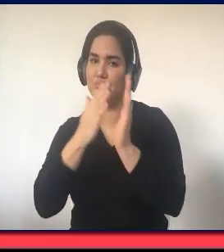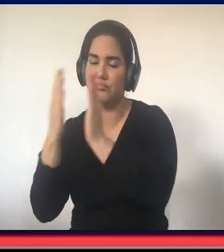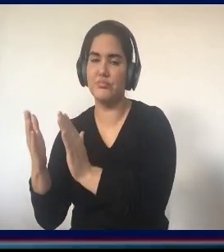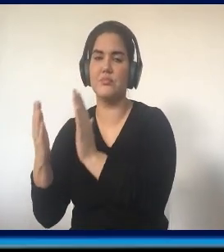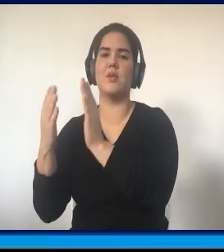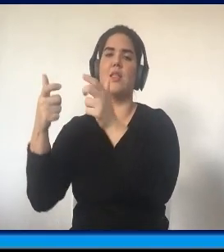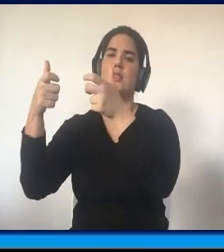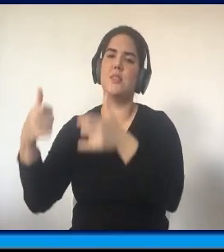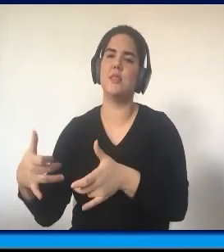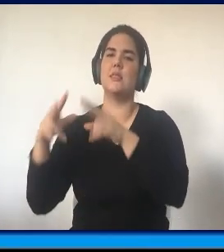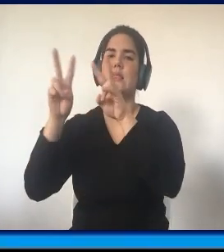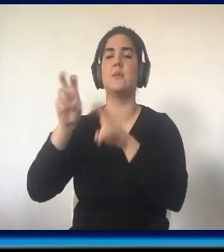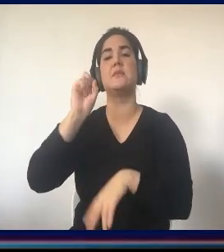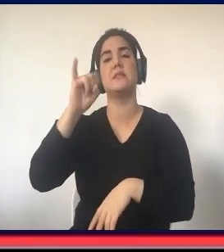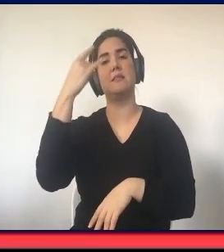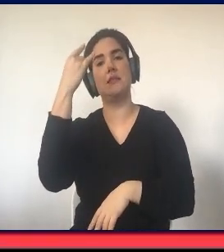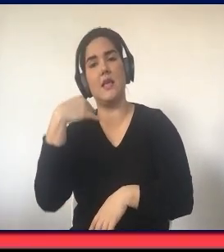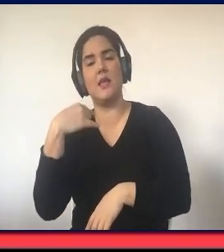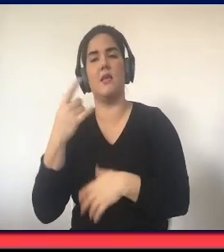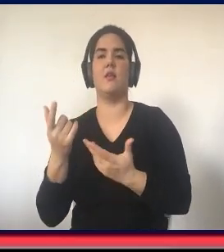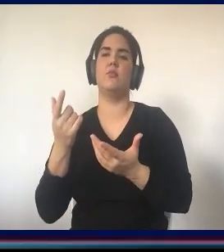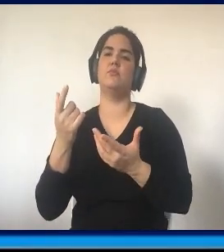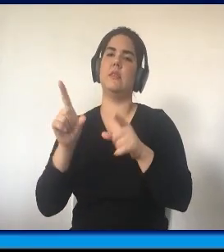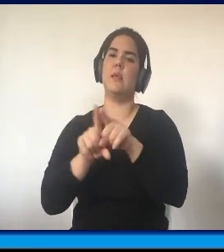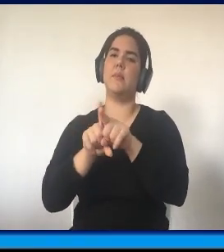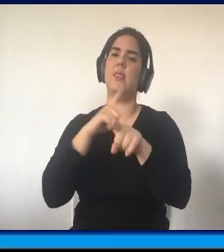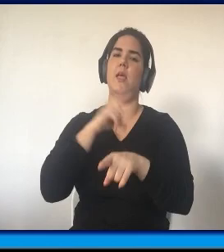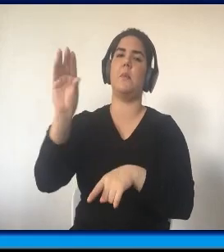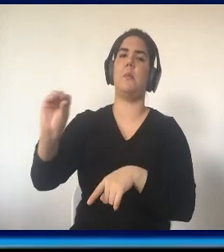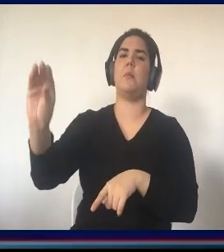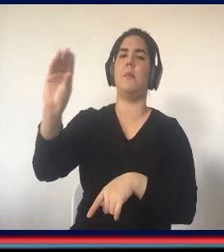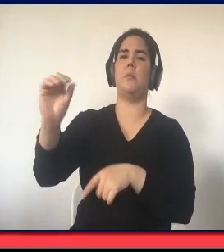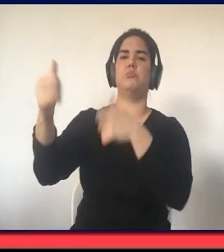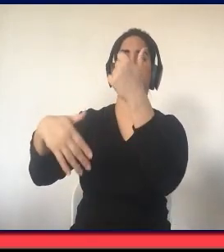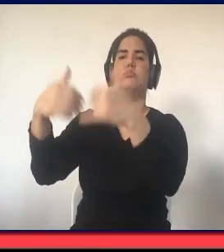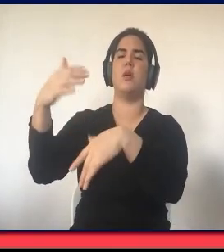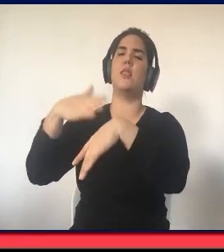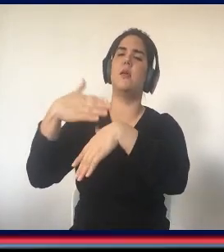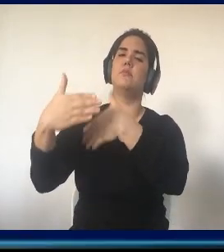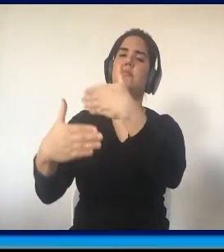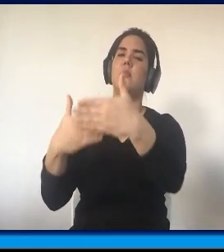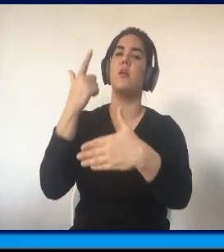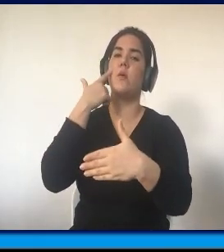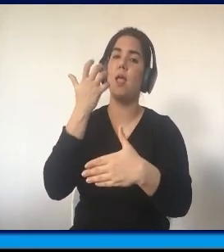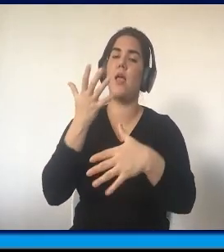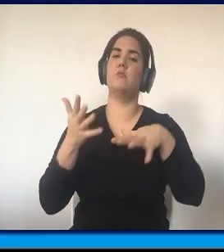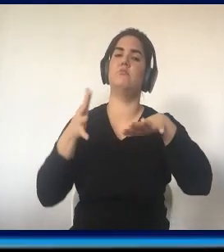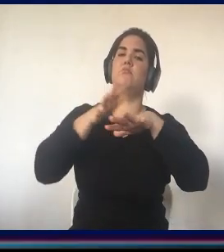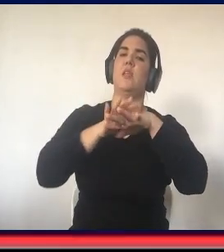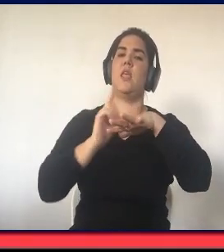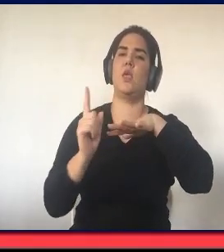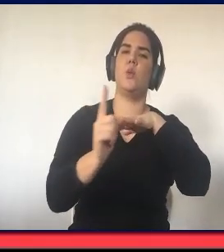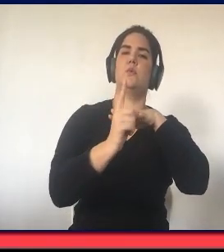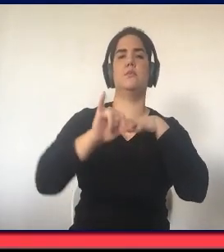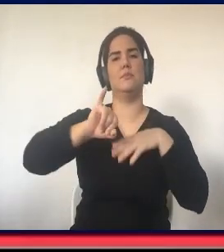cega, que tem audiodescrição aqui. A gente está aos poucos implementando uma inclusão aqui no nosso podcast, no nosso conteúdo. E a